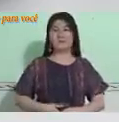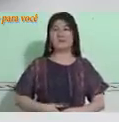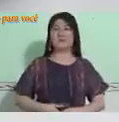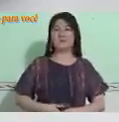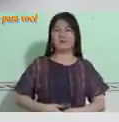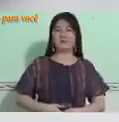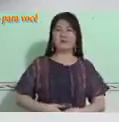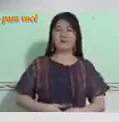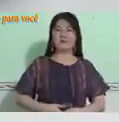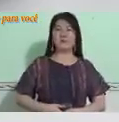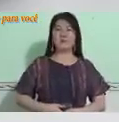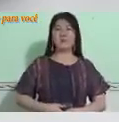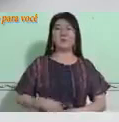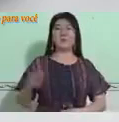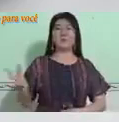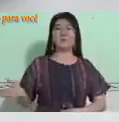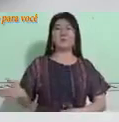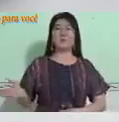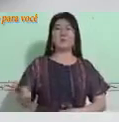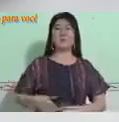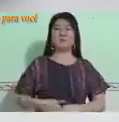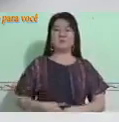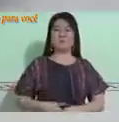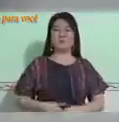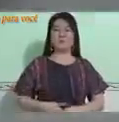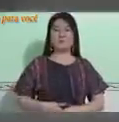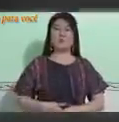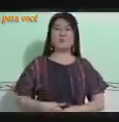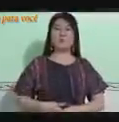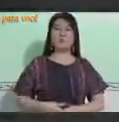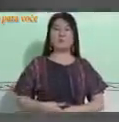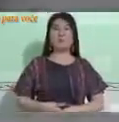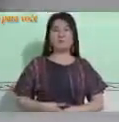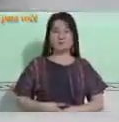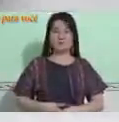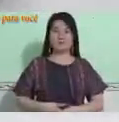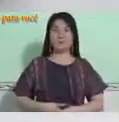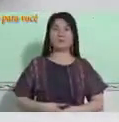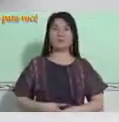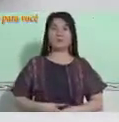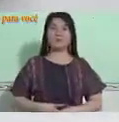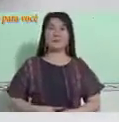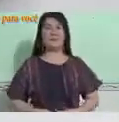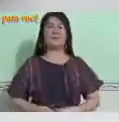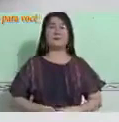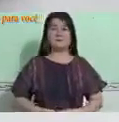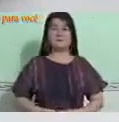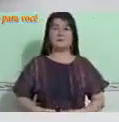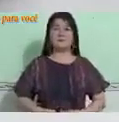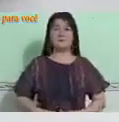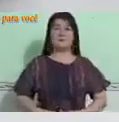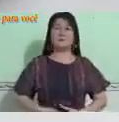RIAPRESSATIO queixa-se nas vias respiratórias muda de acordo com o esforço que a pessoa faz para respirar.